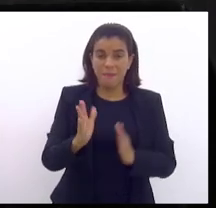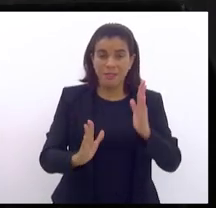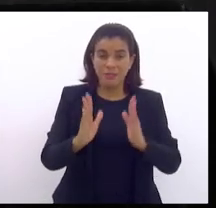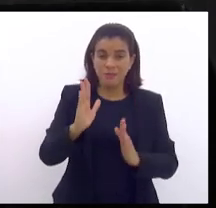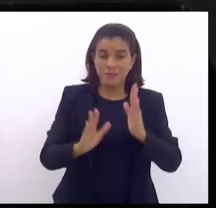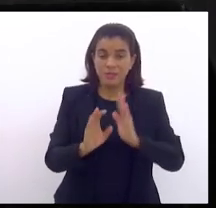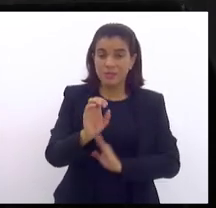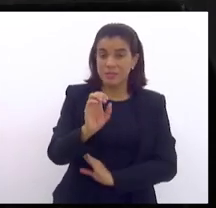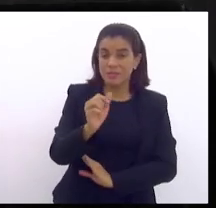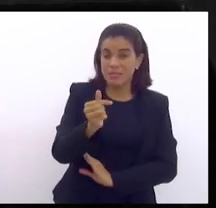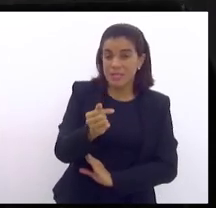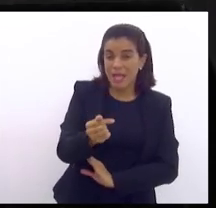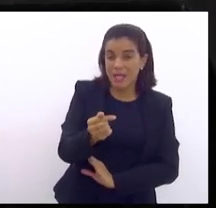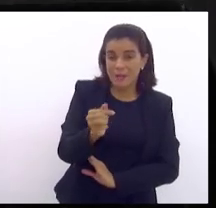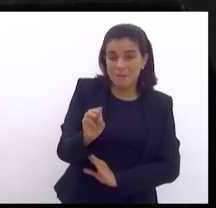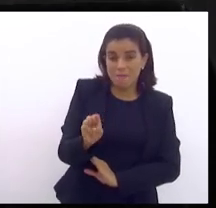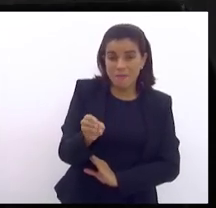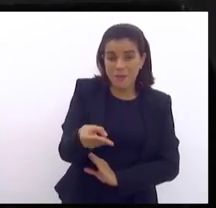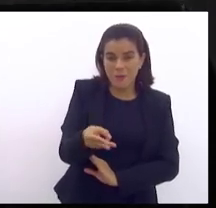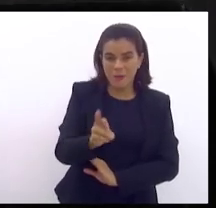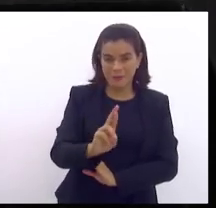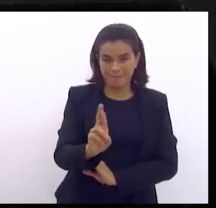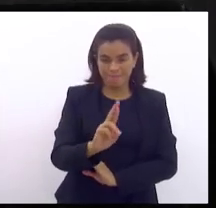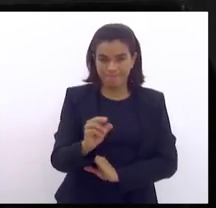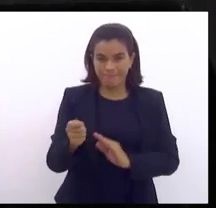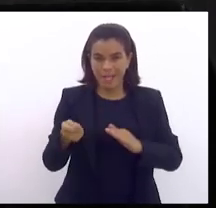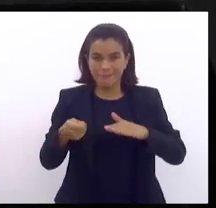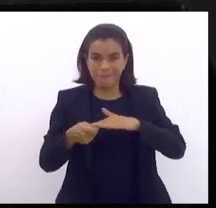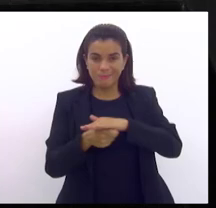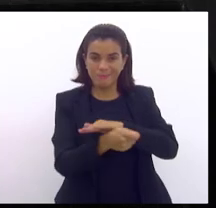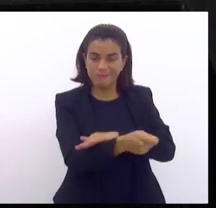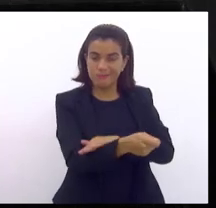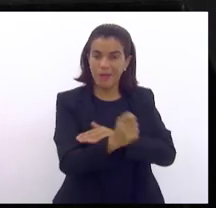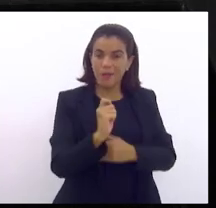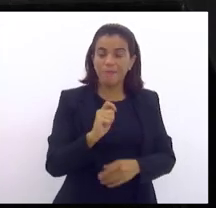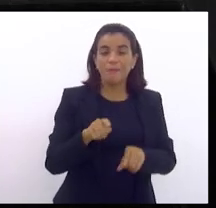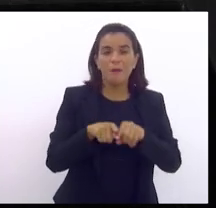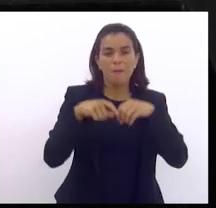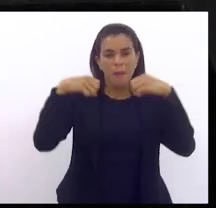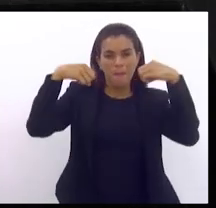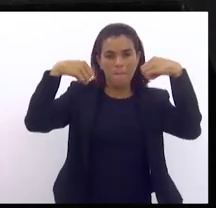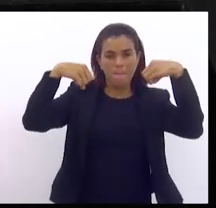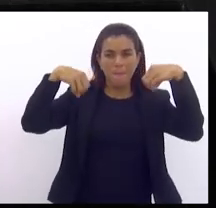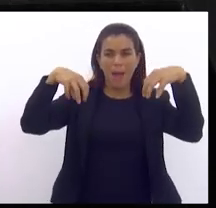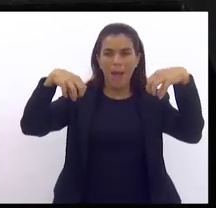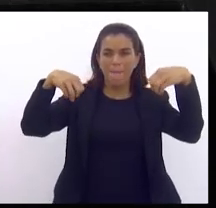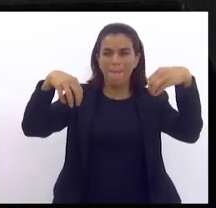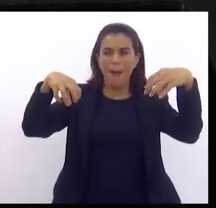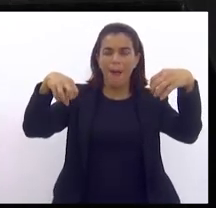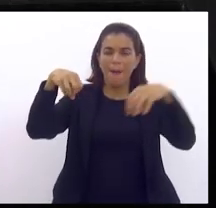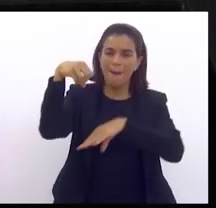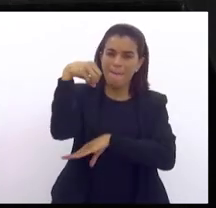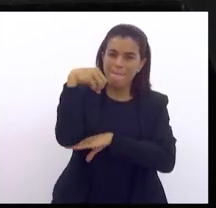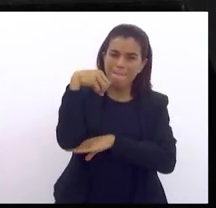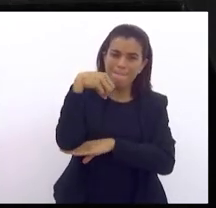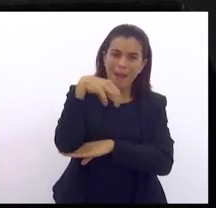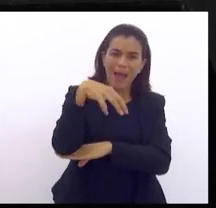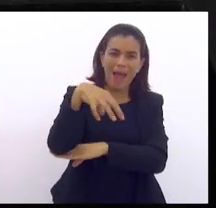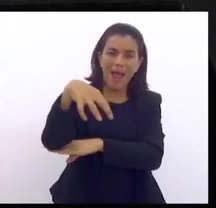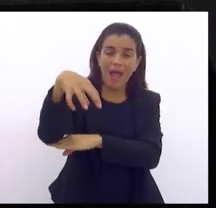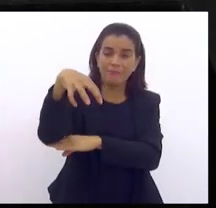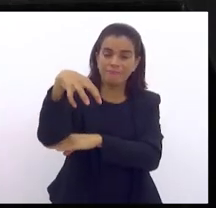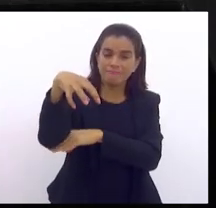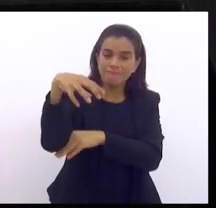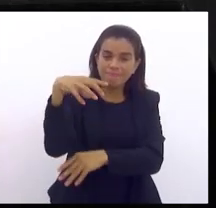investidos. Nós temos, graças a Deus, uma iluminação pública muito boa também, que